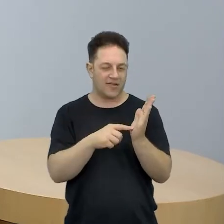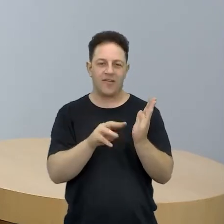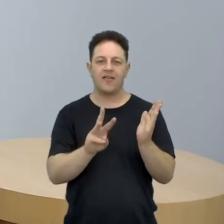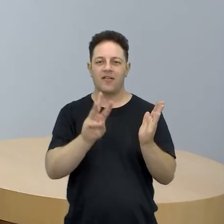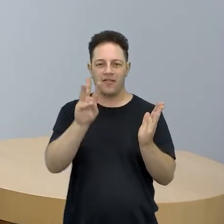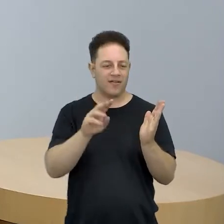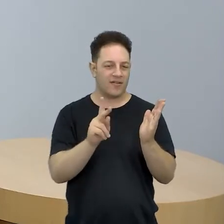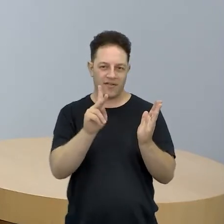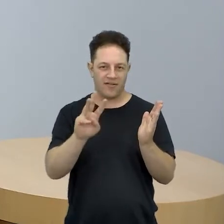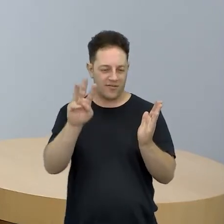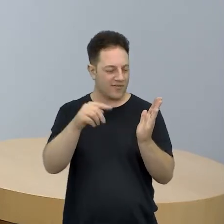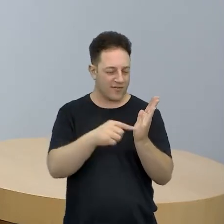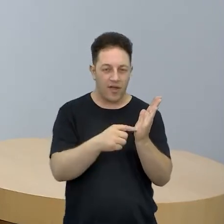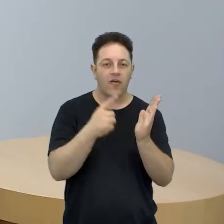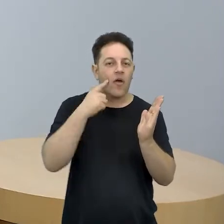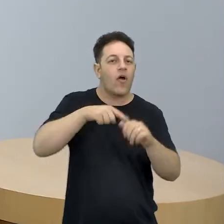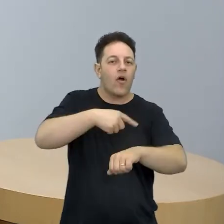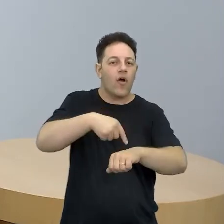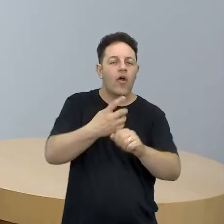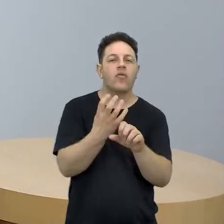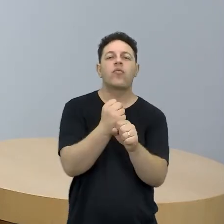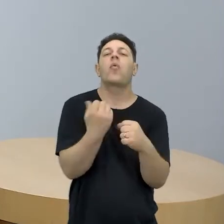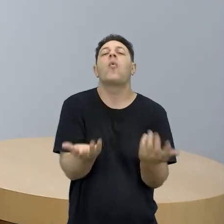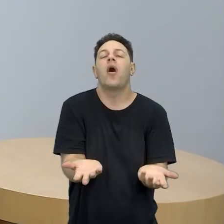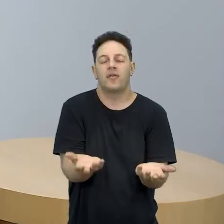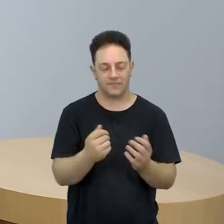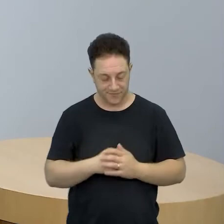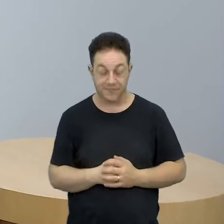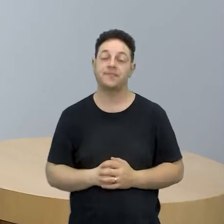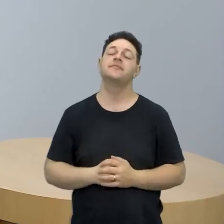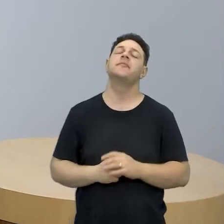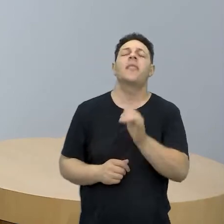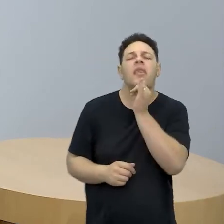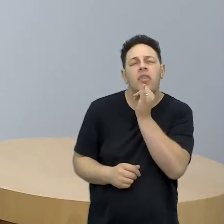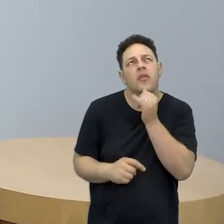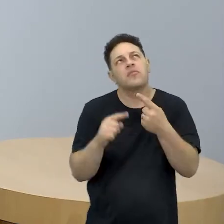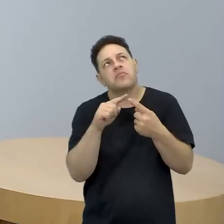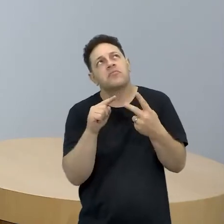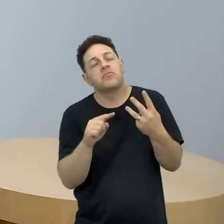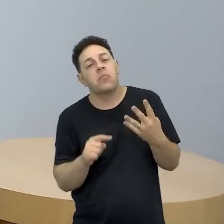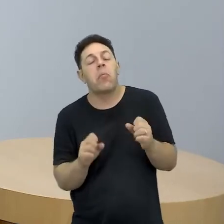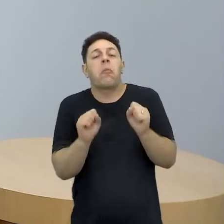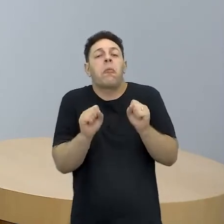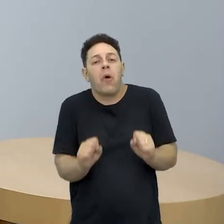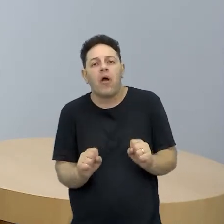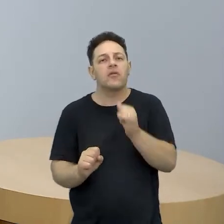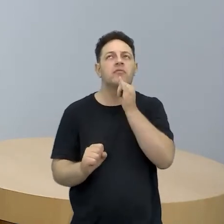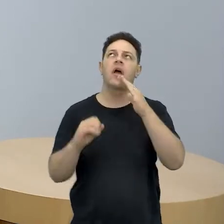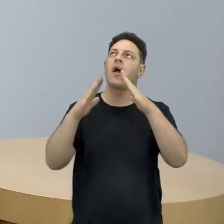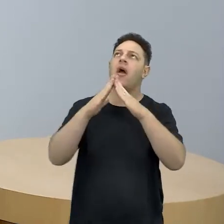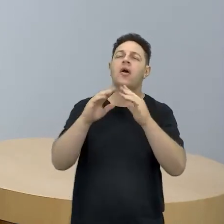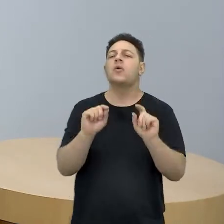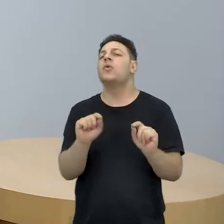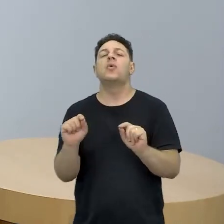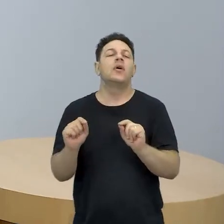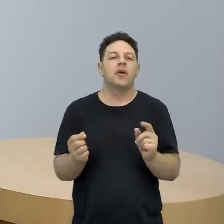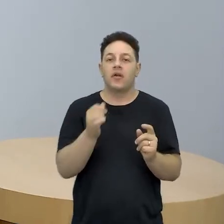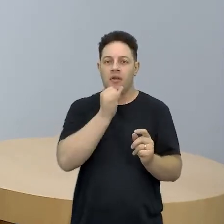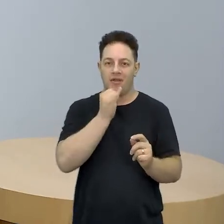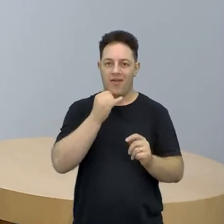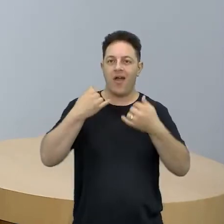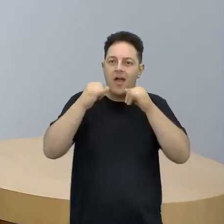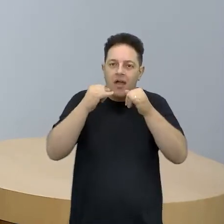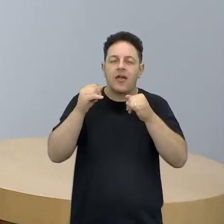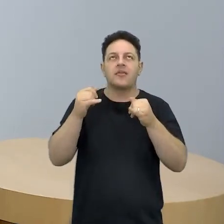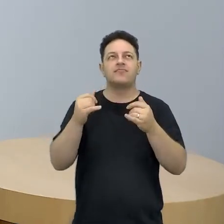em reais, certo? Então, nós levantamos algumas hipóteses, né? O que será que pode acontecer numa casa para que o aumento de